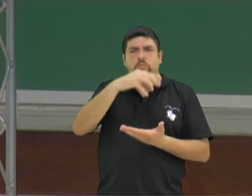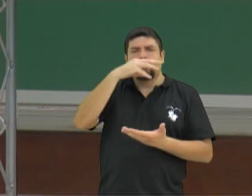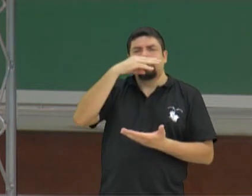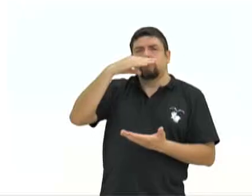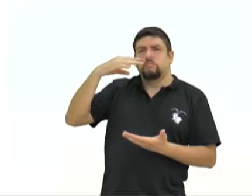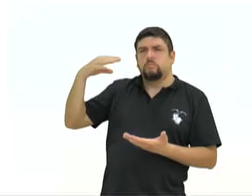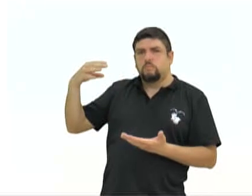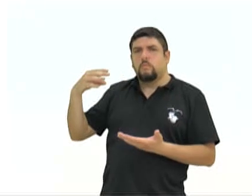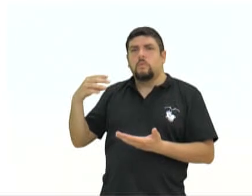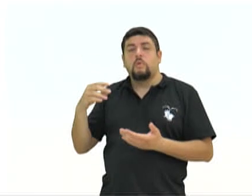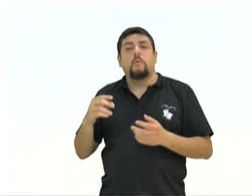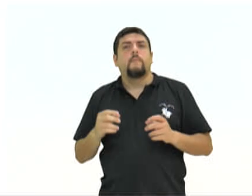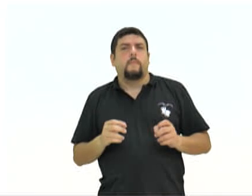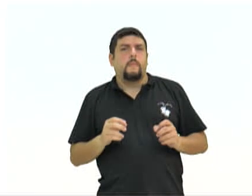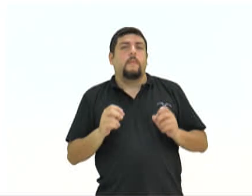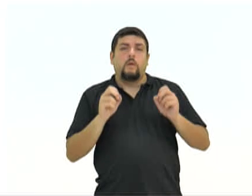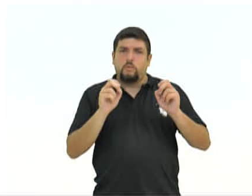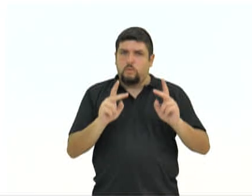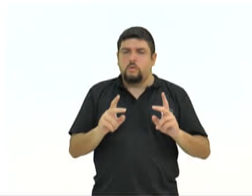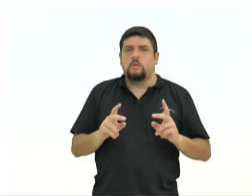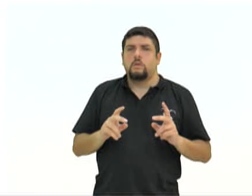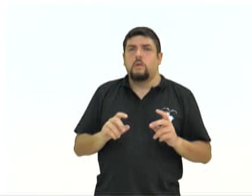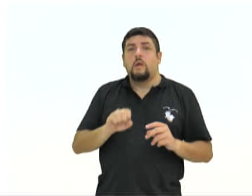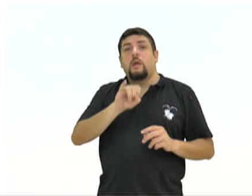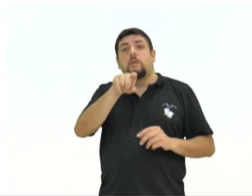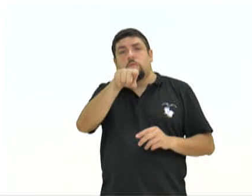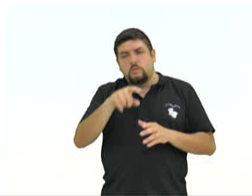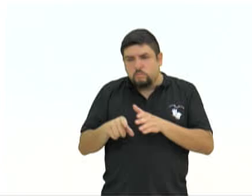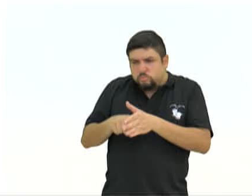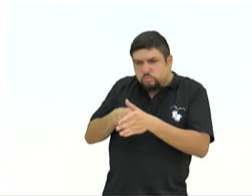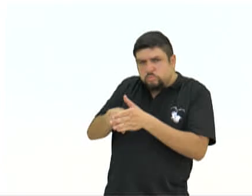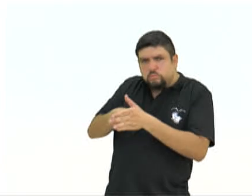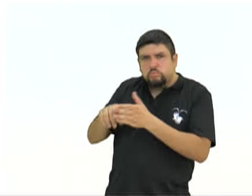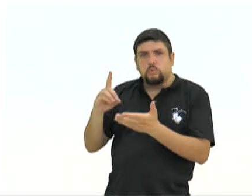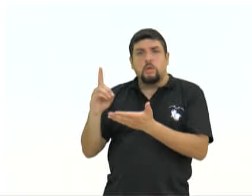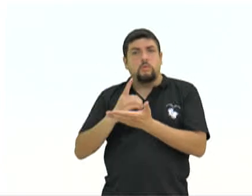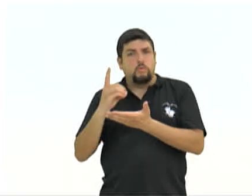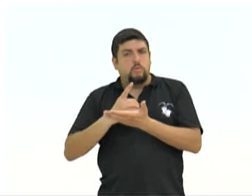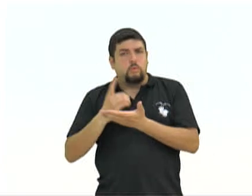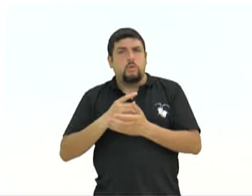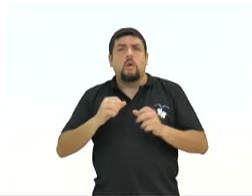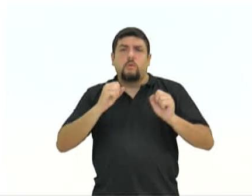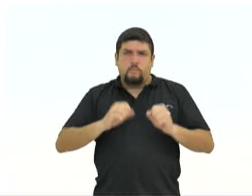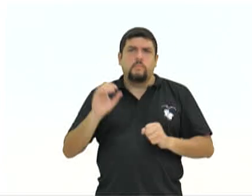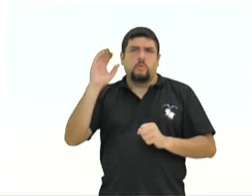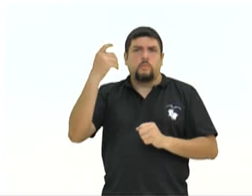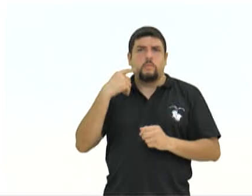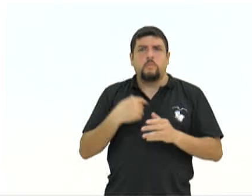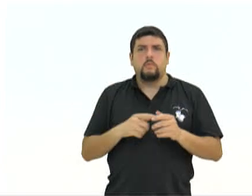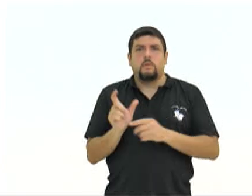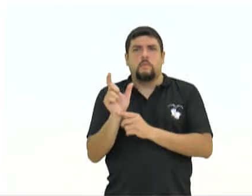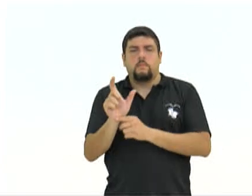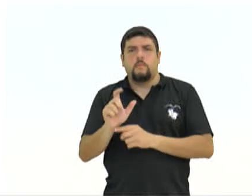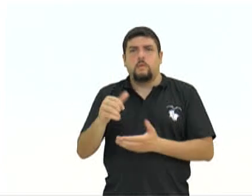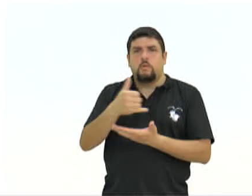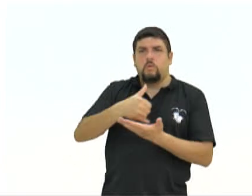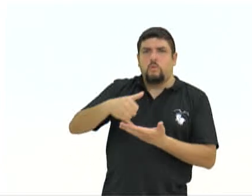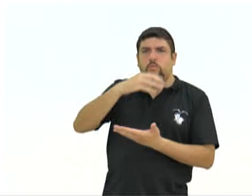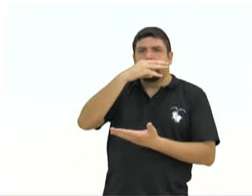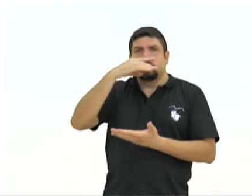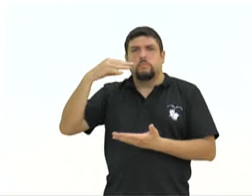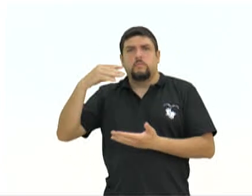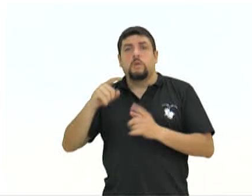uma flor, então, se você vai pesquisar no dicionário, pode ser sim que essa seja uma das definições.